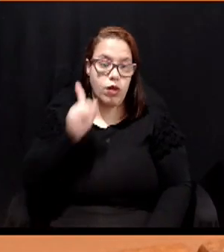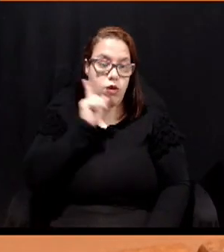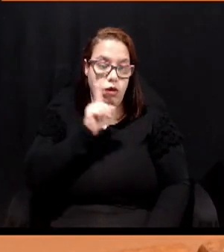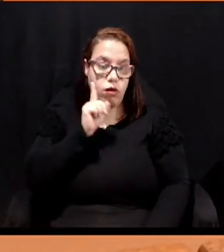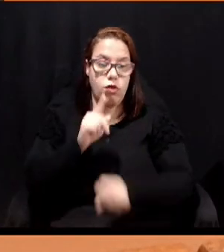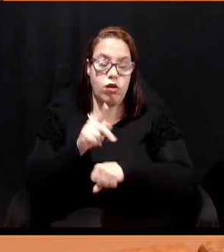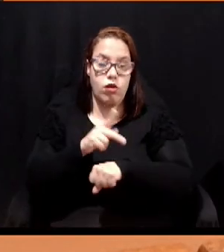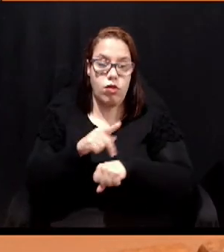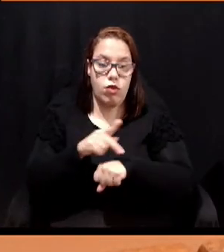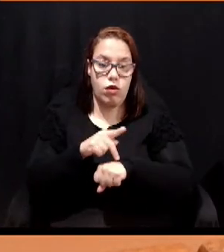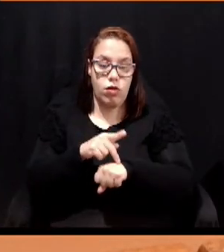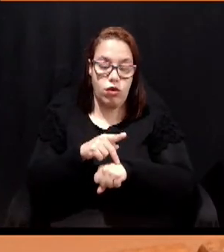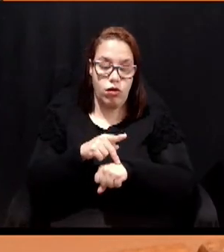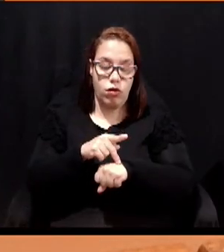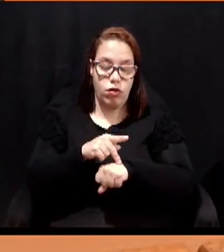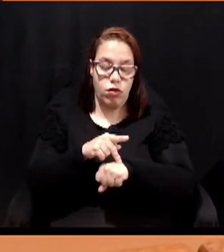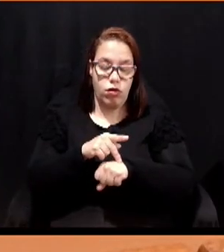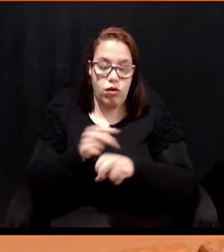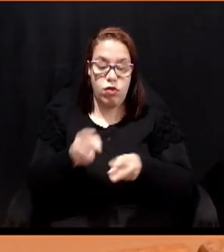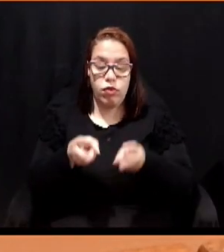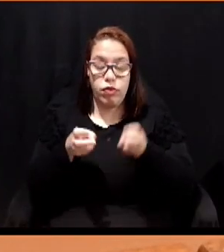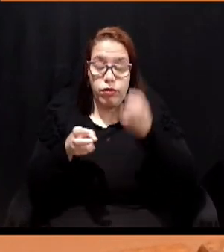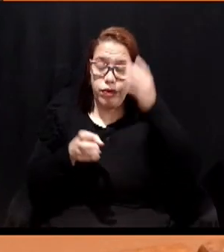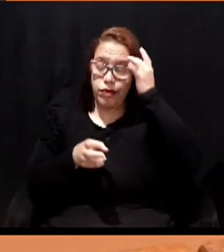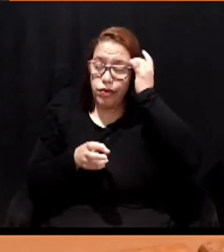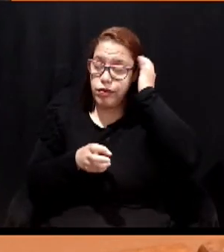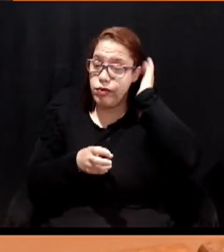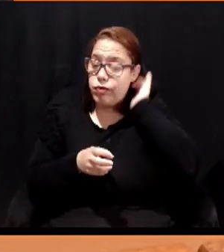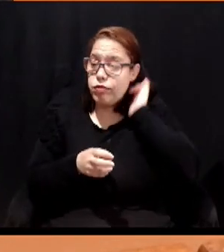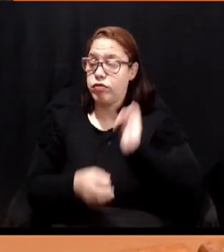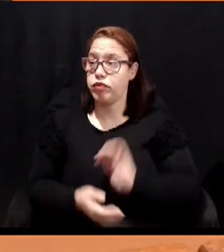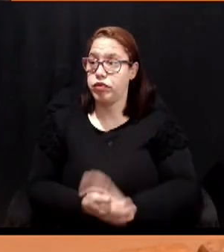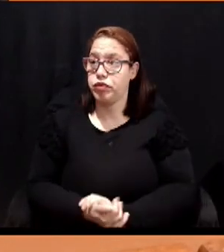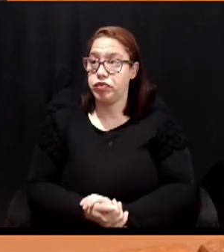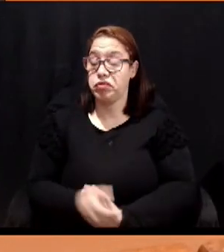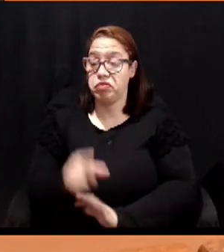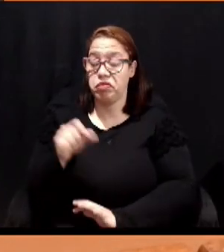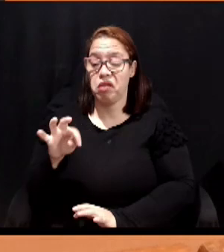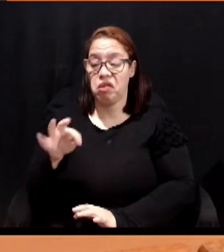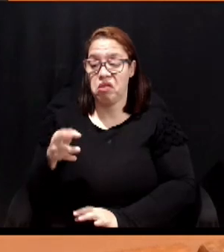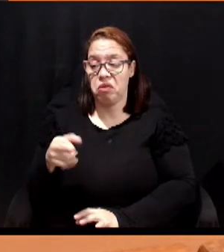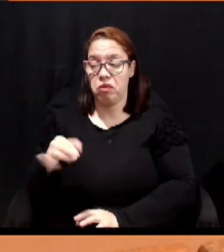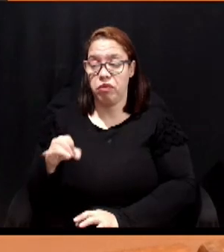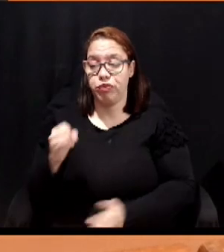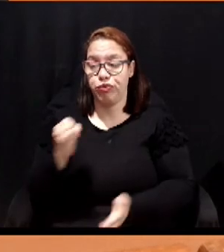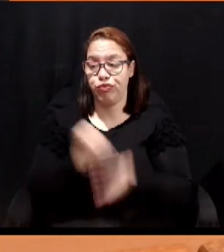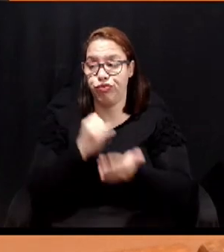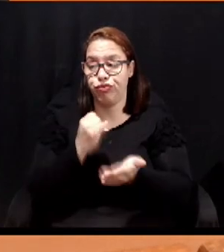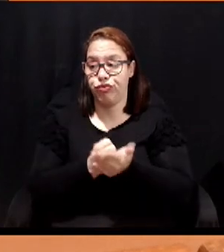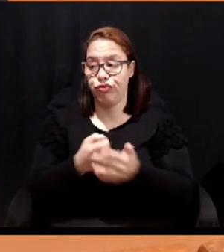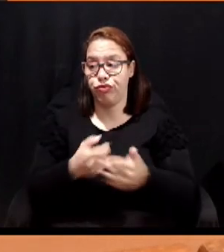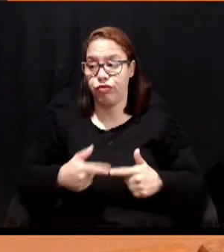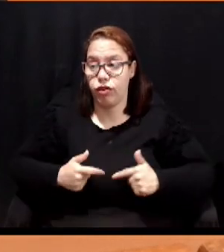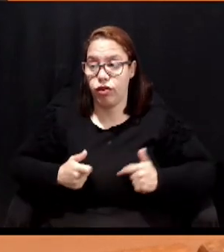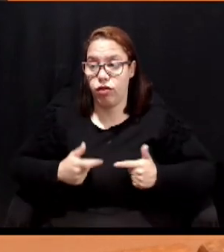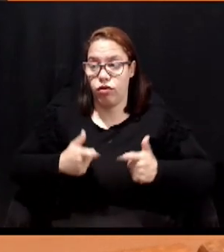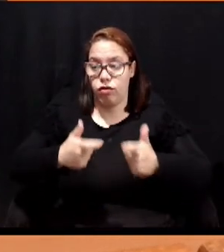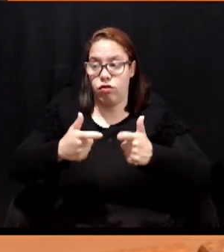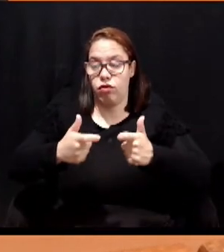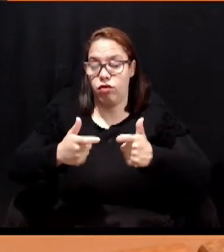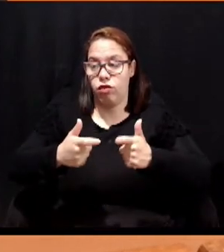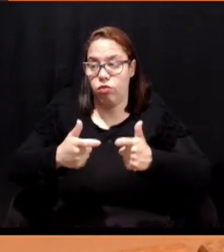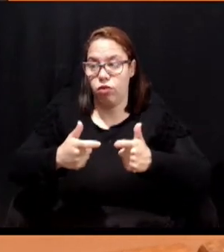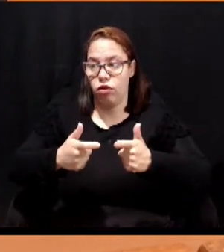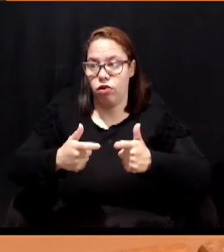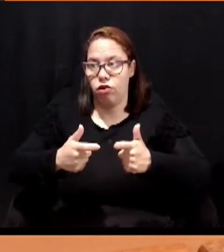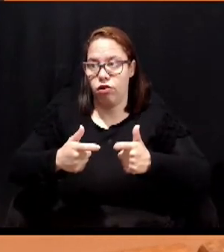gente percebe que é uma coisa, né? Saiu um tarifaço e entra, de repente, uma guerra de Israel com o Irã. Entende? E